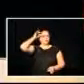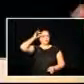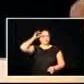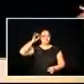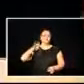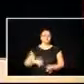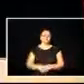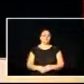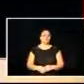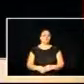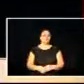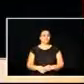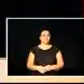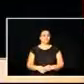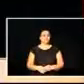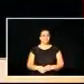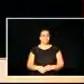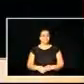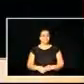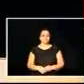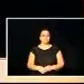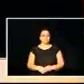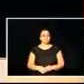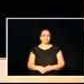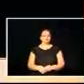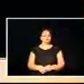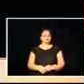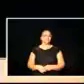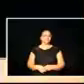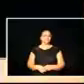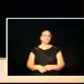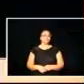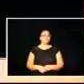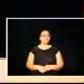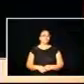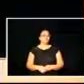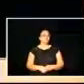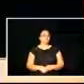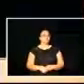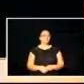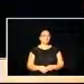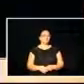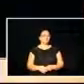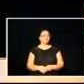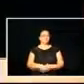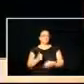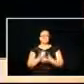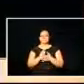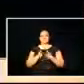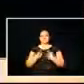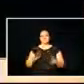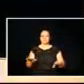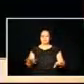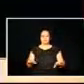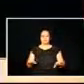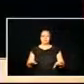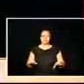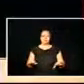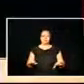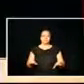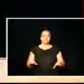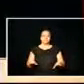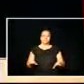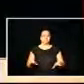para o cumprimento correto, né, das suas atividades, acaba que, como diz o dito